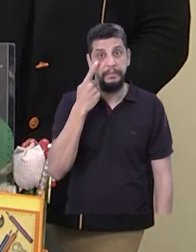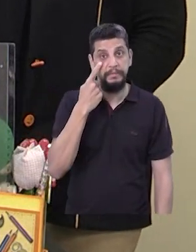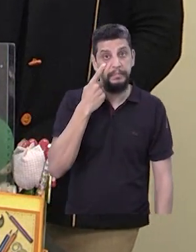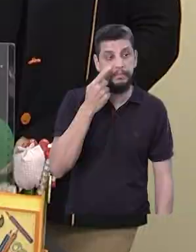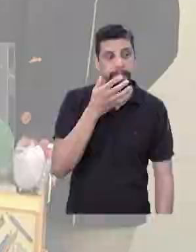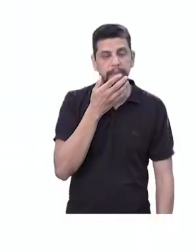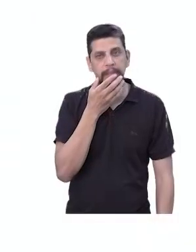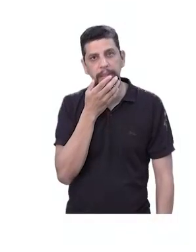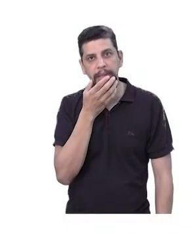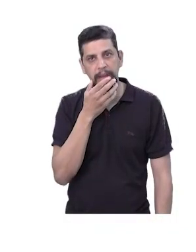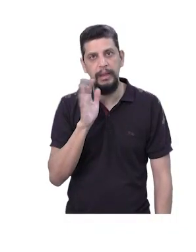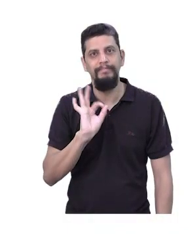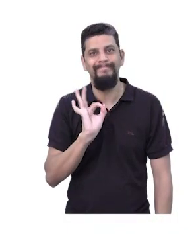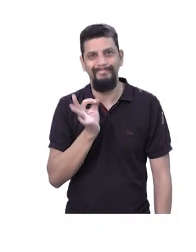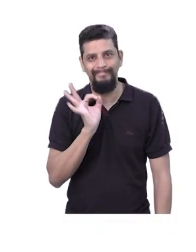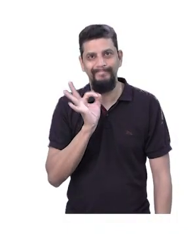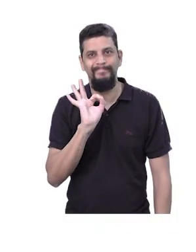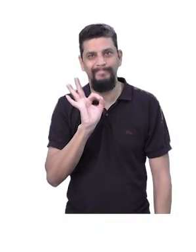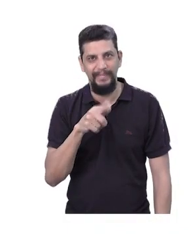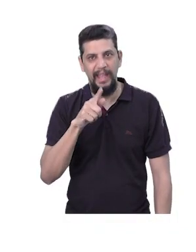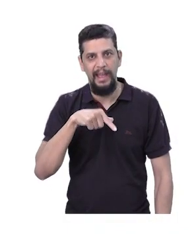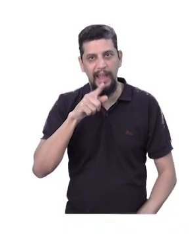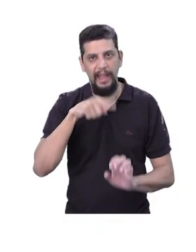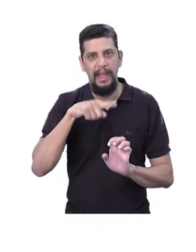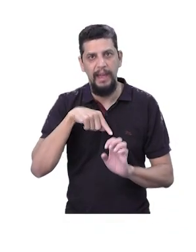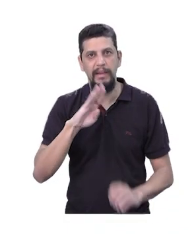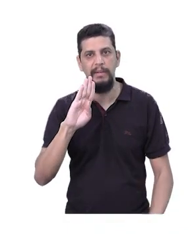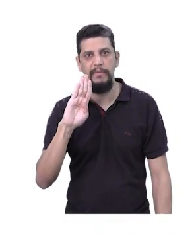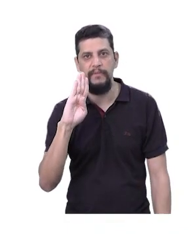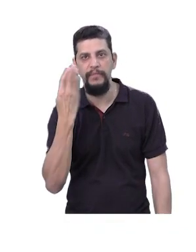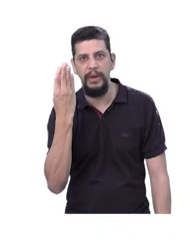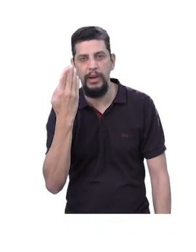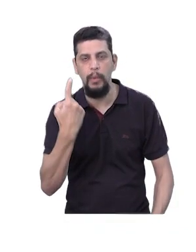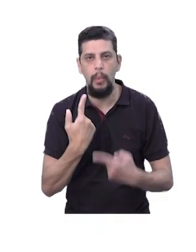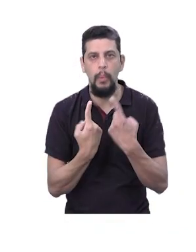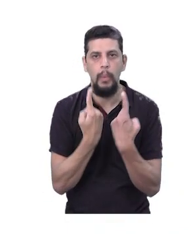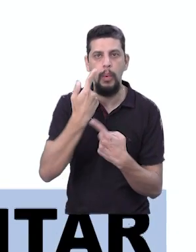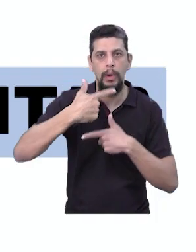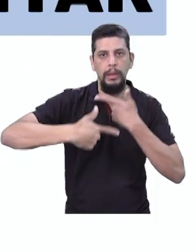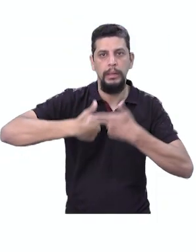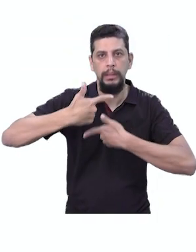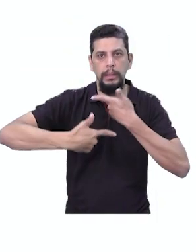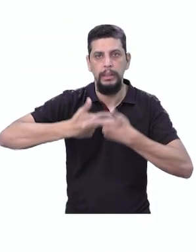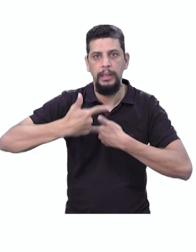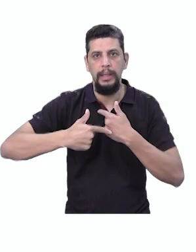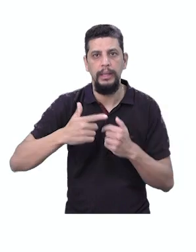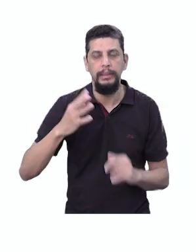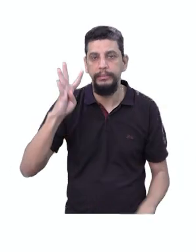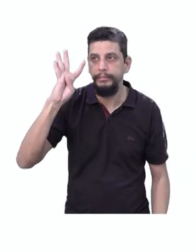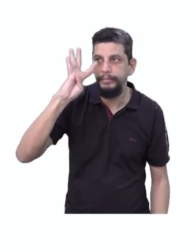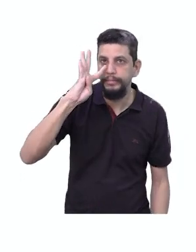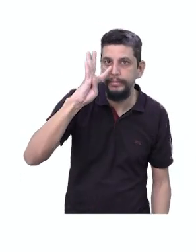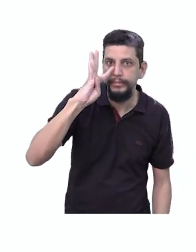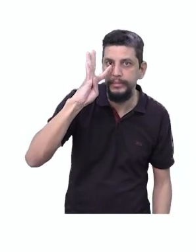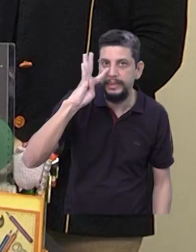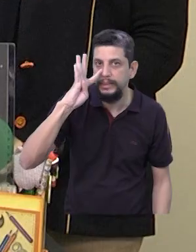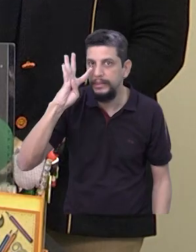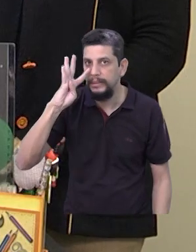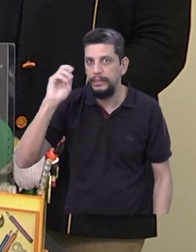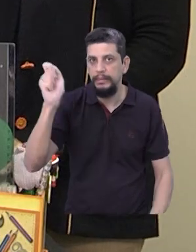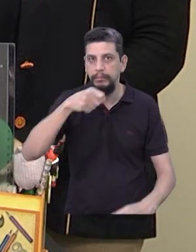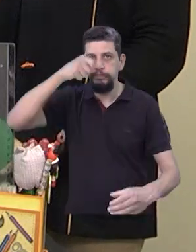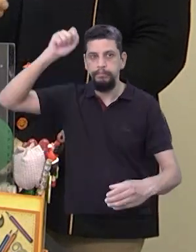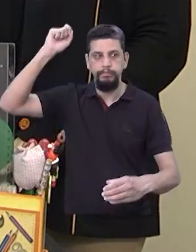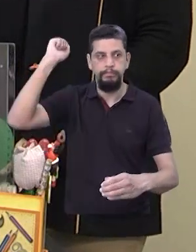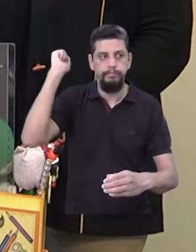falso. Falso. Vamos ver? Opa, é falso. Qual era a principal missão do Botura? Encantar.